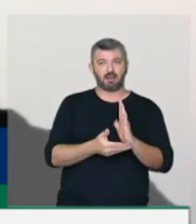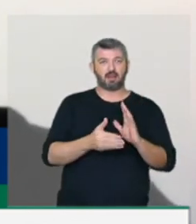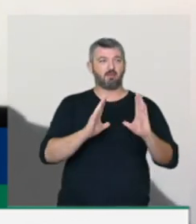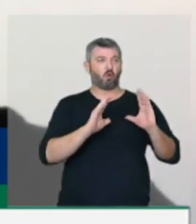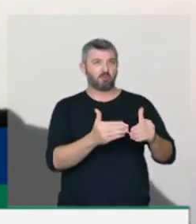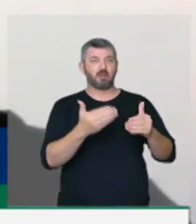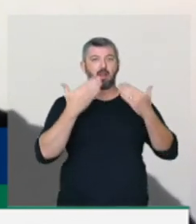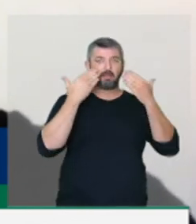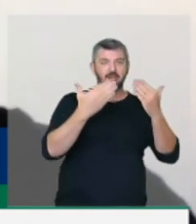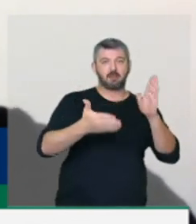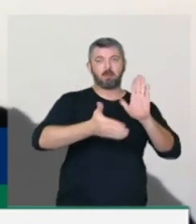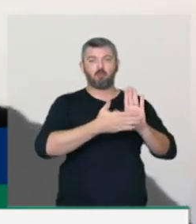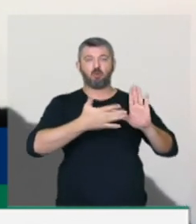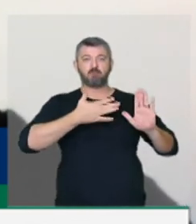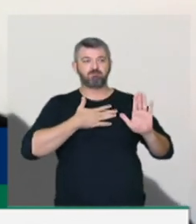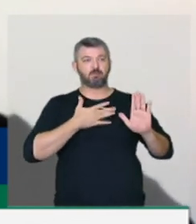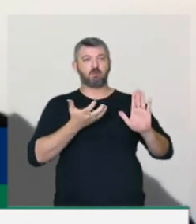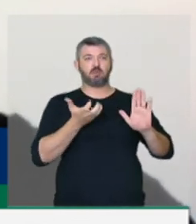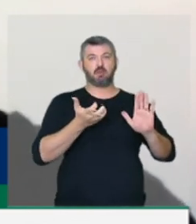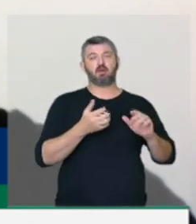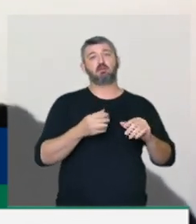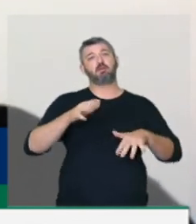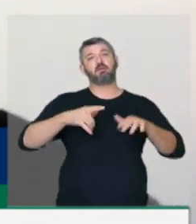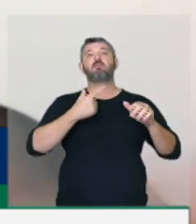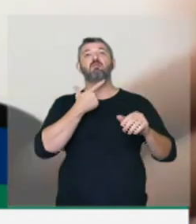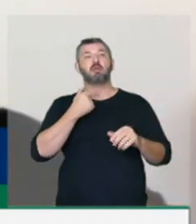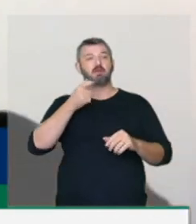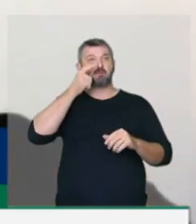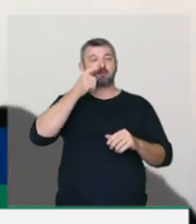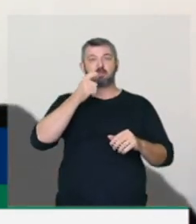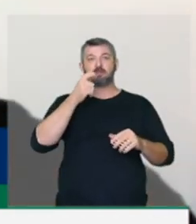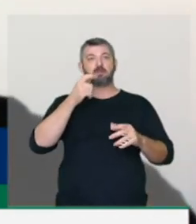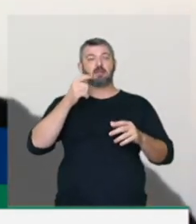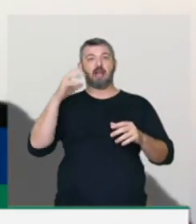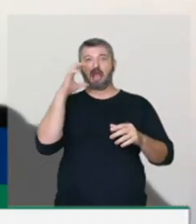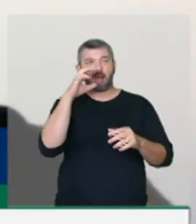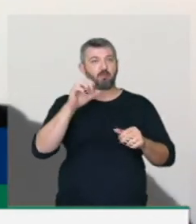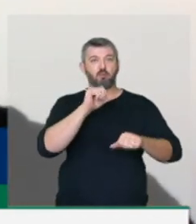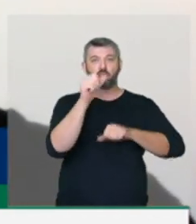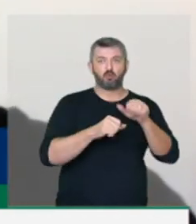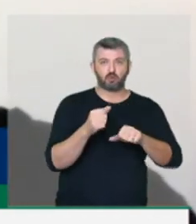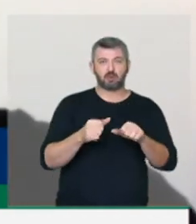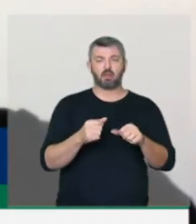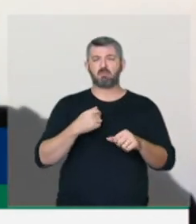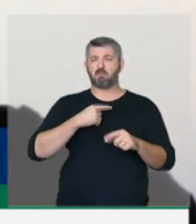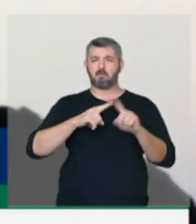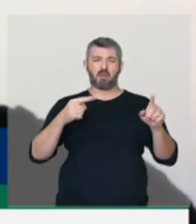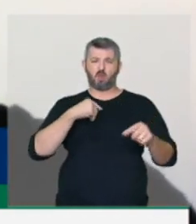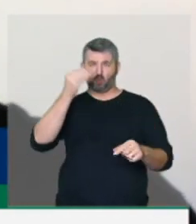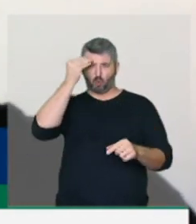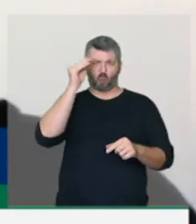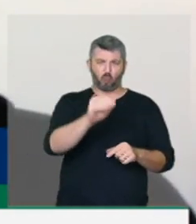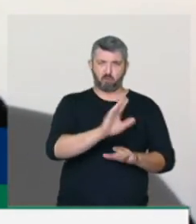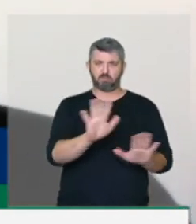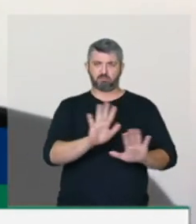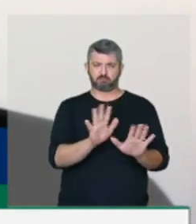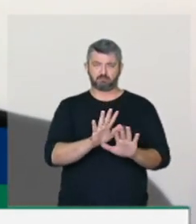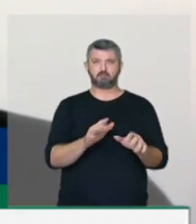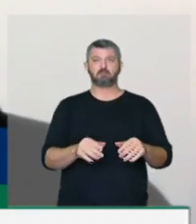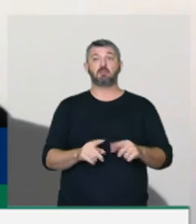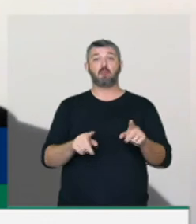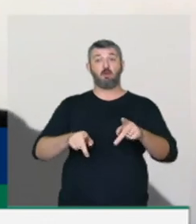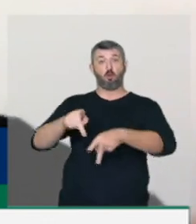para apresentar. E talvez essa pressa, e não estou culpando ninguém, de maneira alguma eu não estou culpando ninguém, quando nós vemos a insatisfação